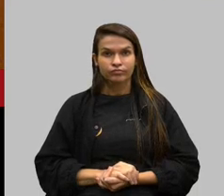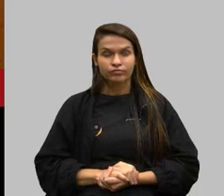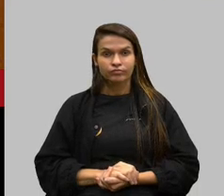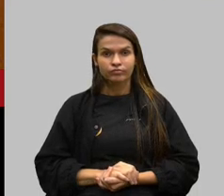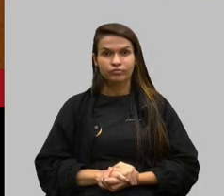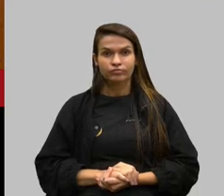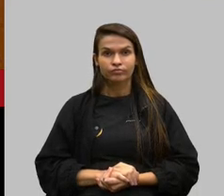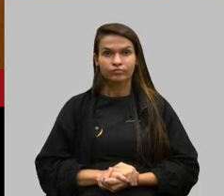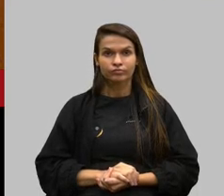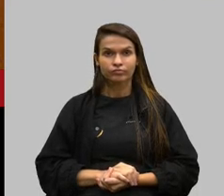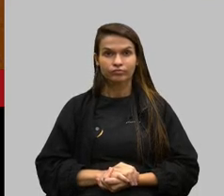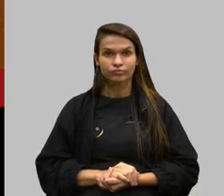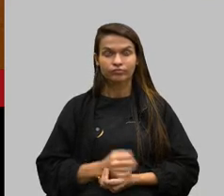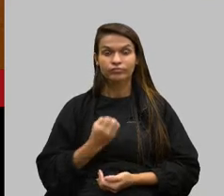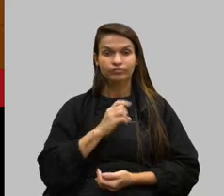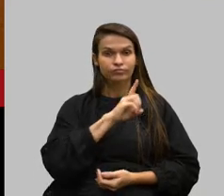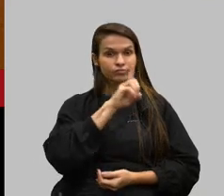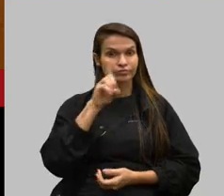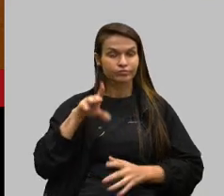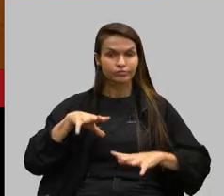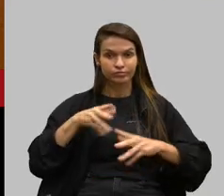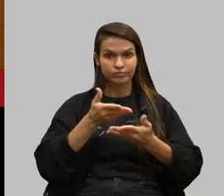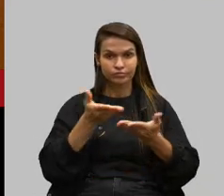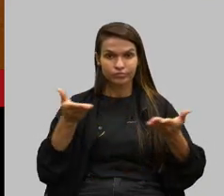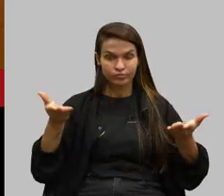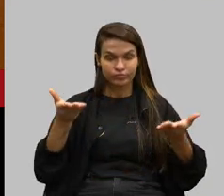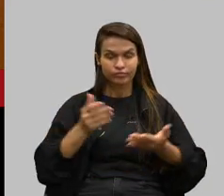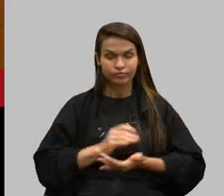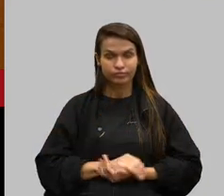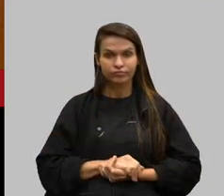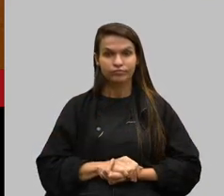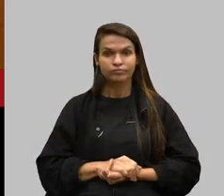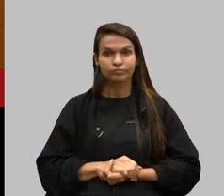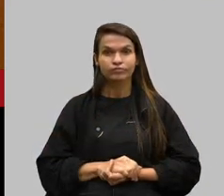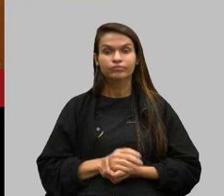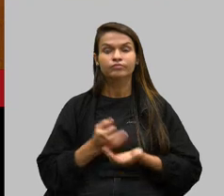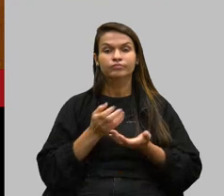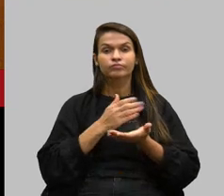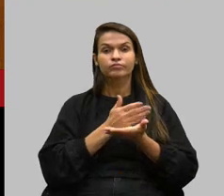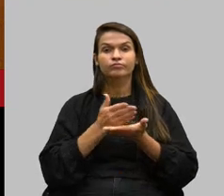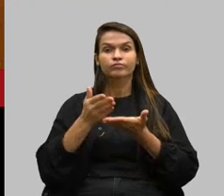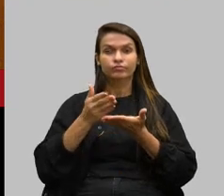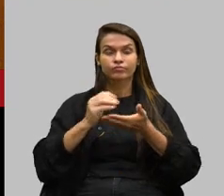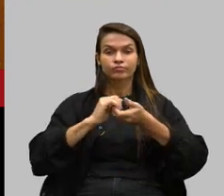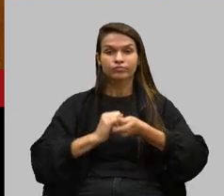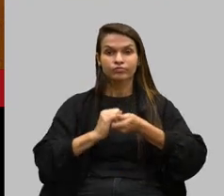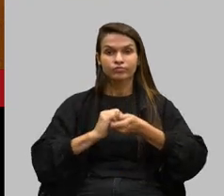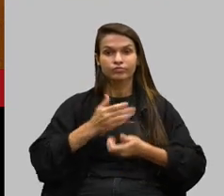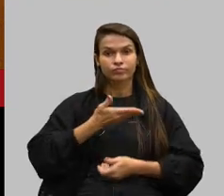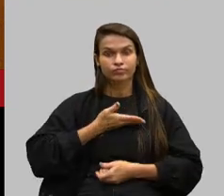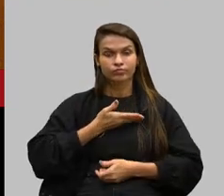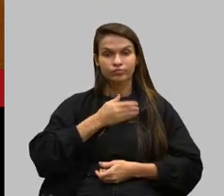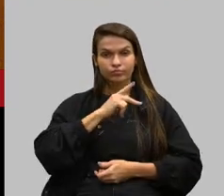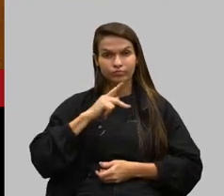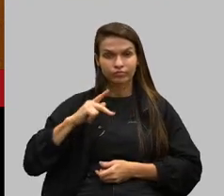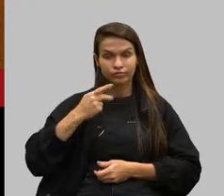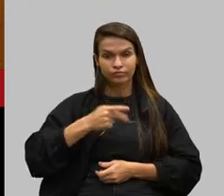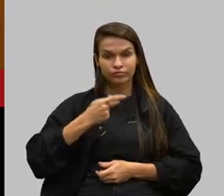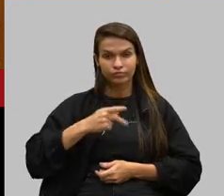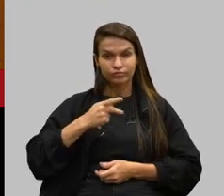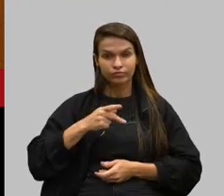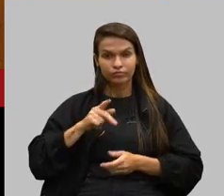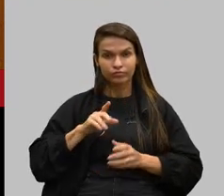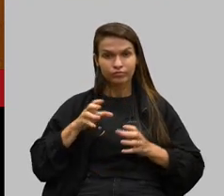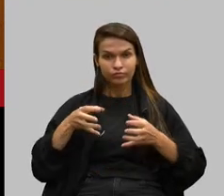exposição Bom dia a todos quero começar cumprimentando meu amigo Presidente dessa comissão